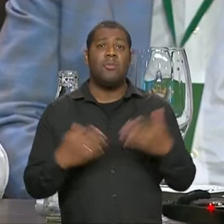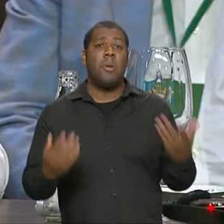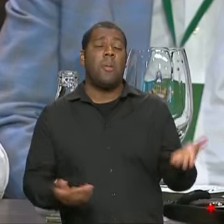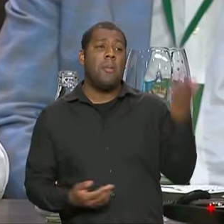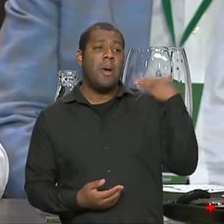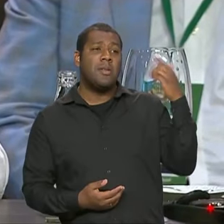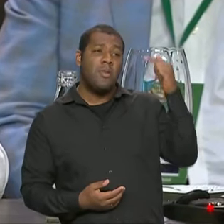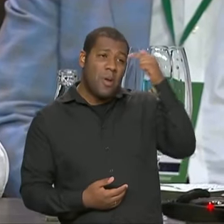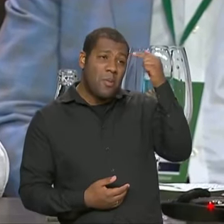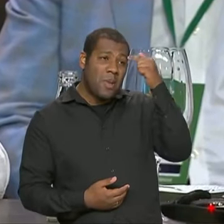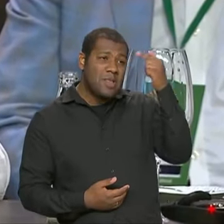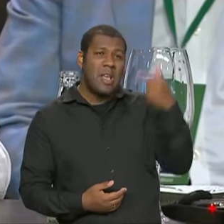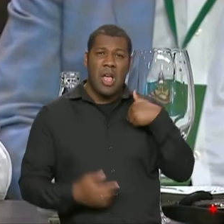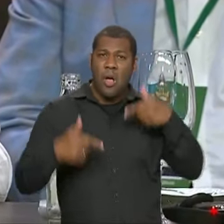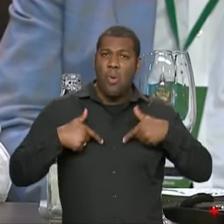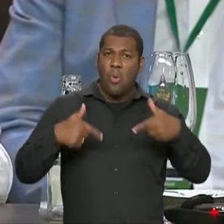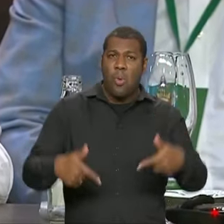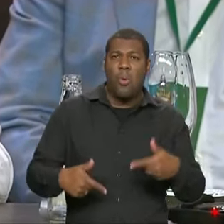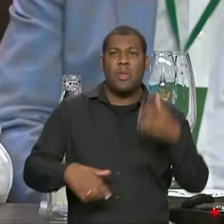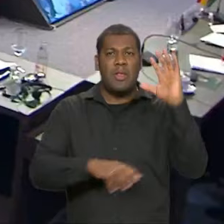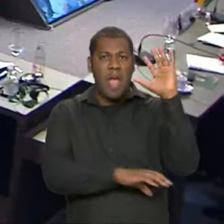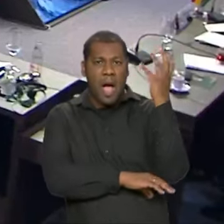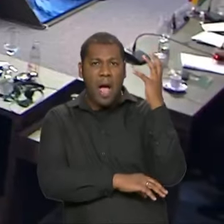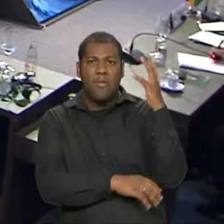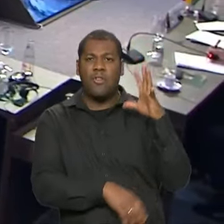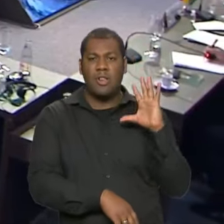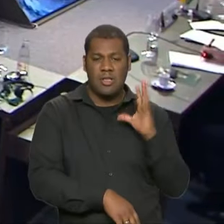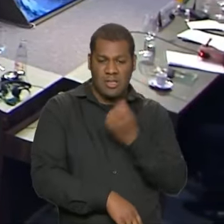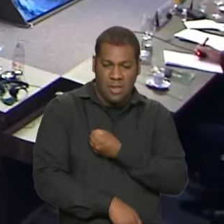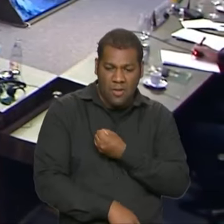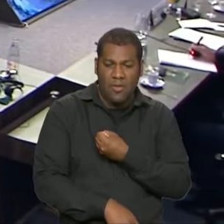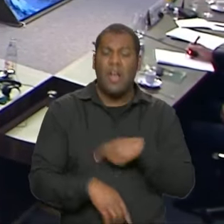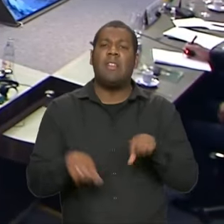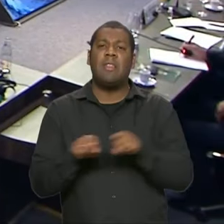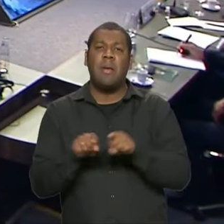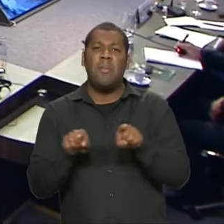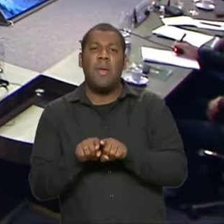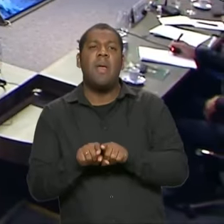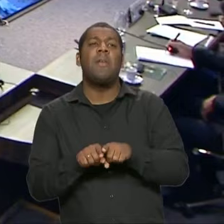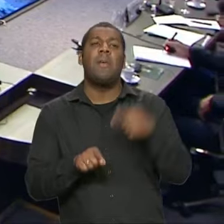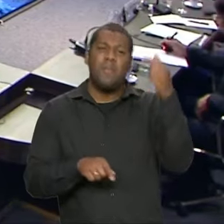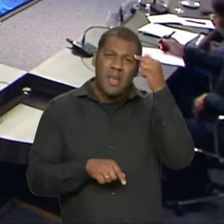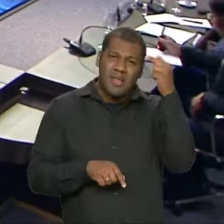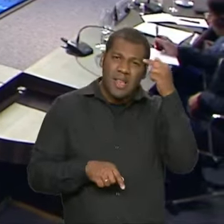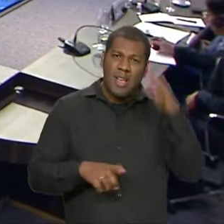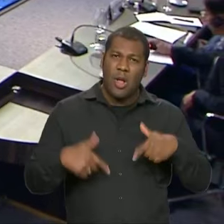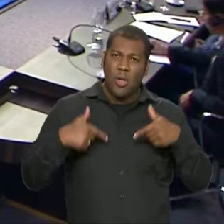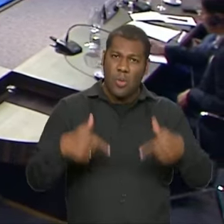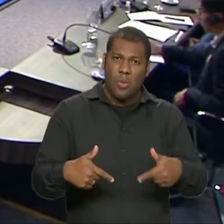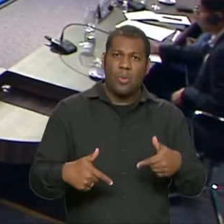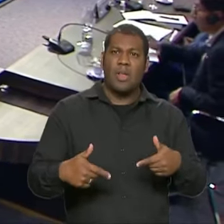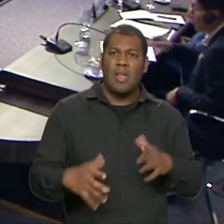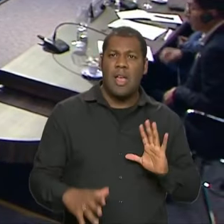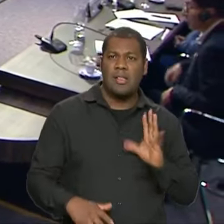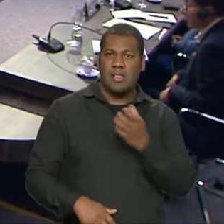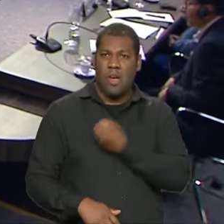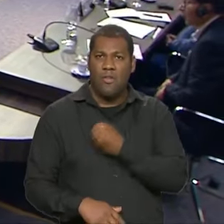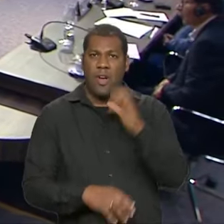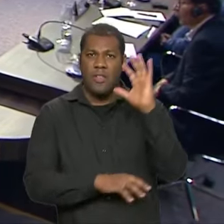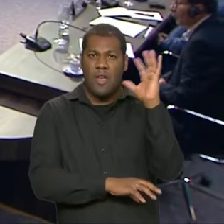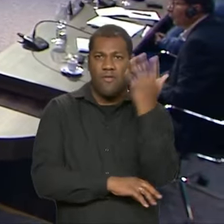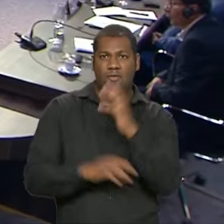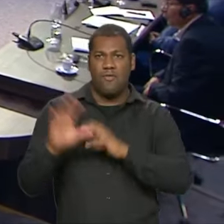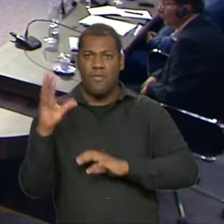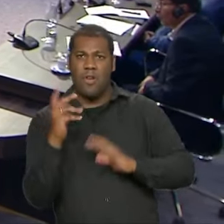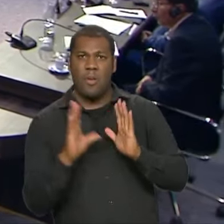seringueiras. Depois, pensei que estava lutando para salvar a floresta amazônica. Agora, percebo que estou